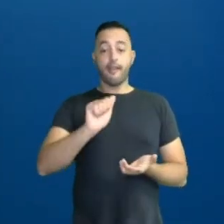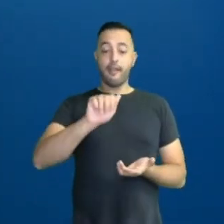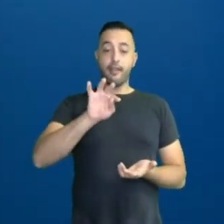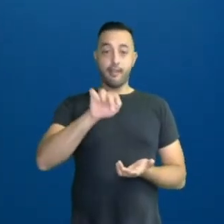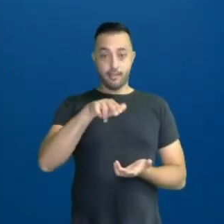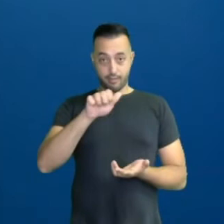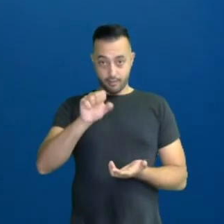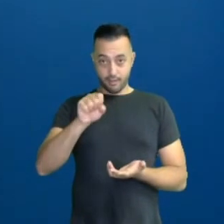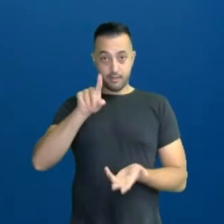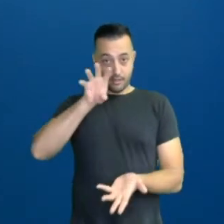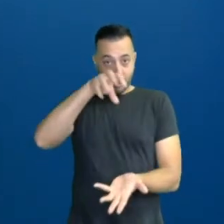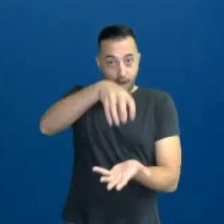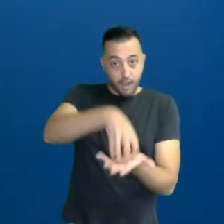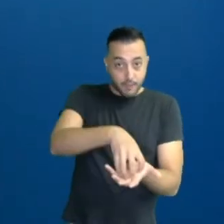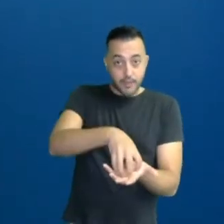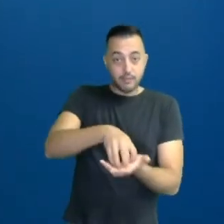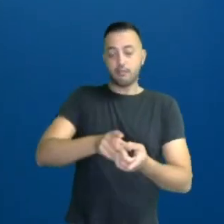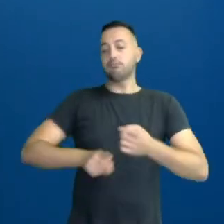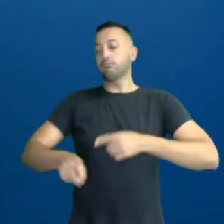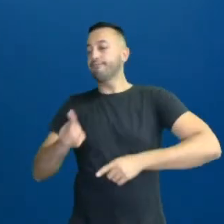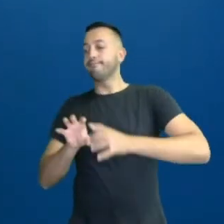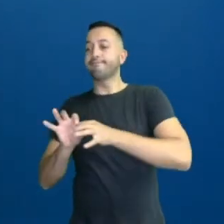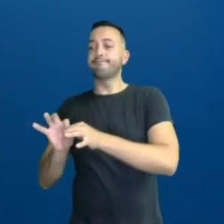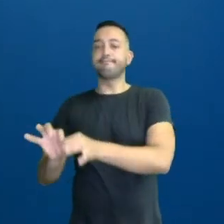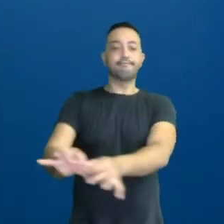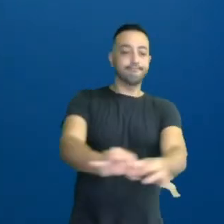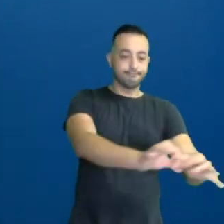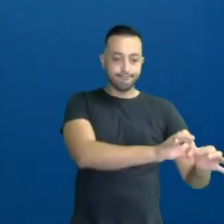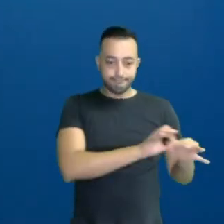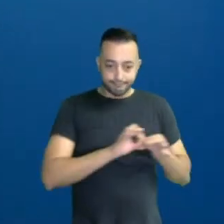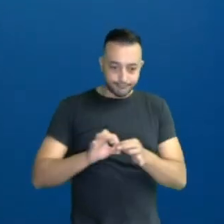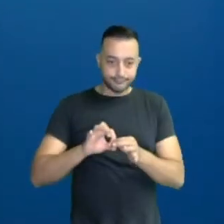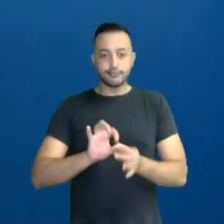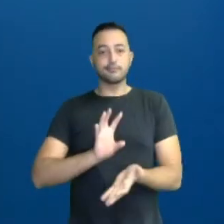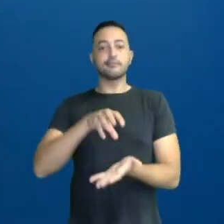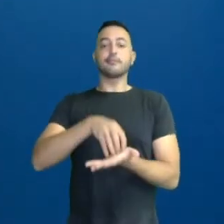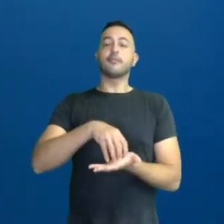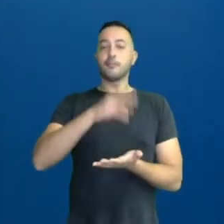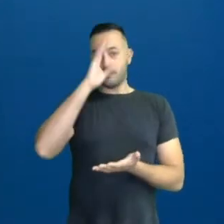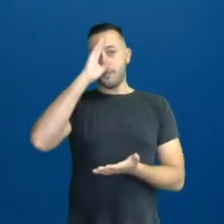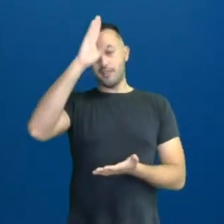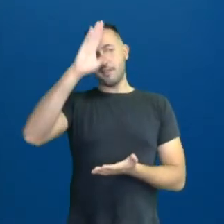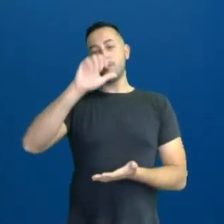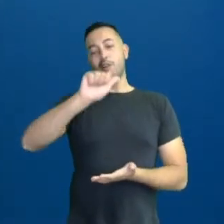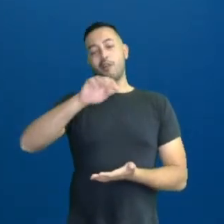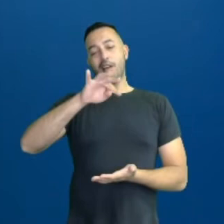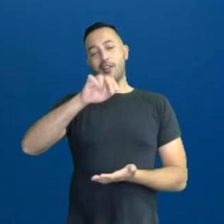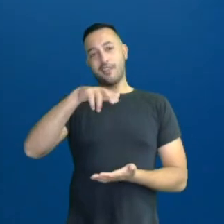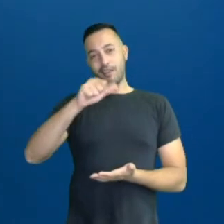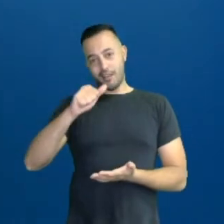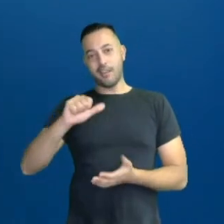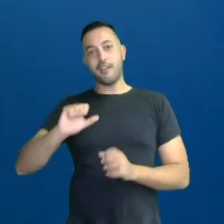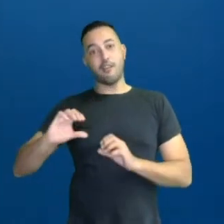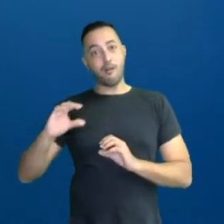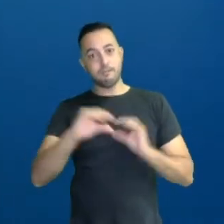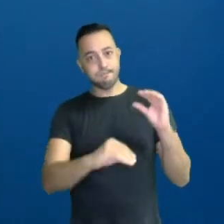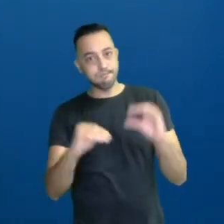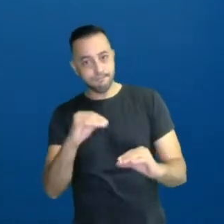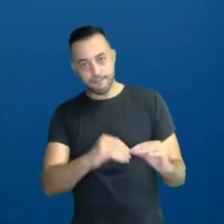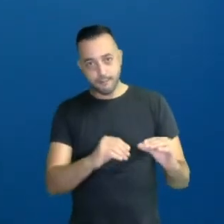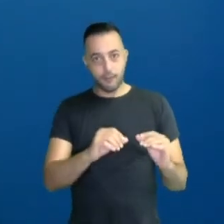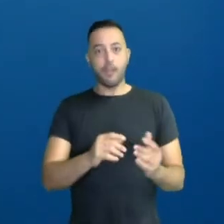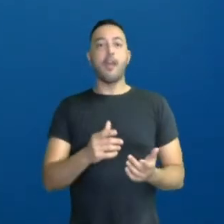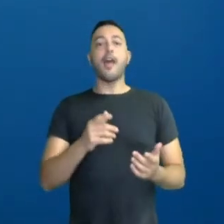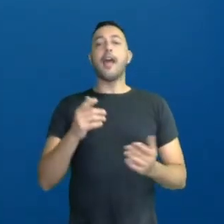capital que controla essa Liga de Delos. Então, os investimentos vão para Atenas. Isso vai causar o ciúme